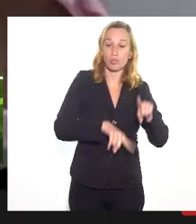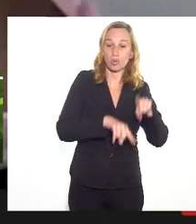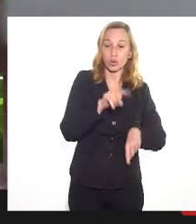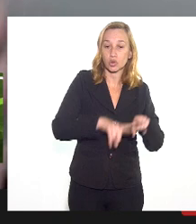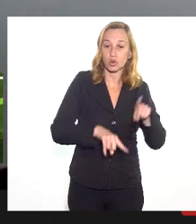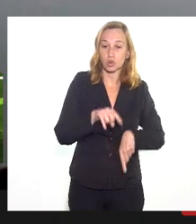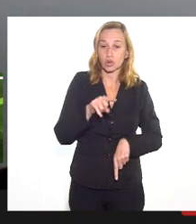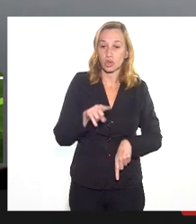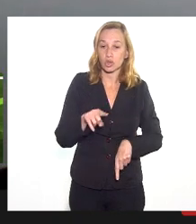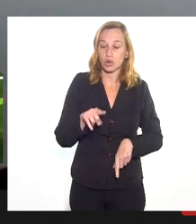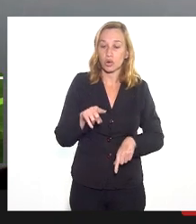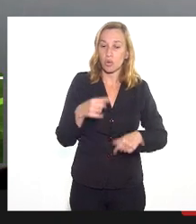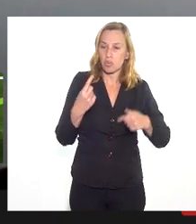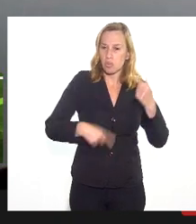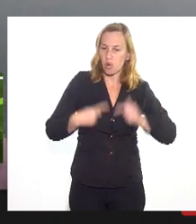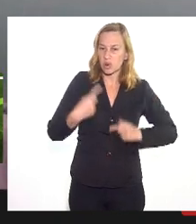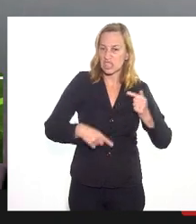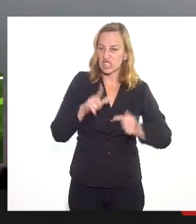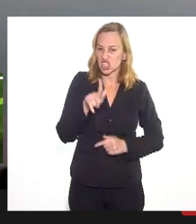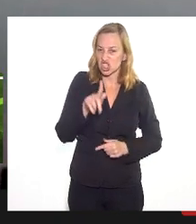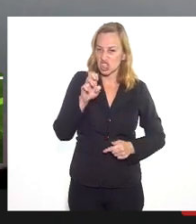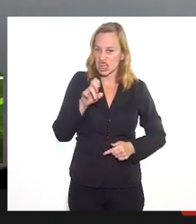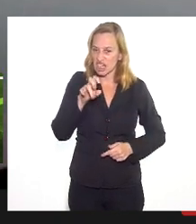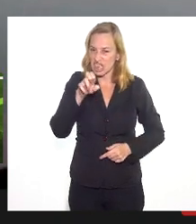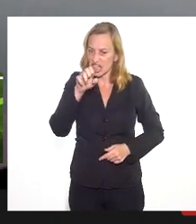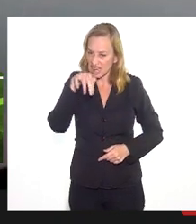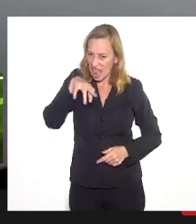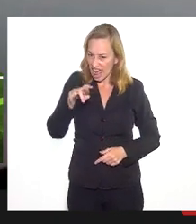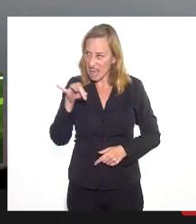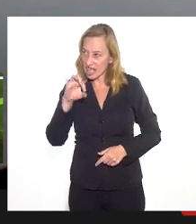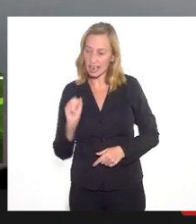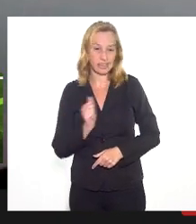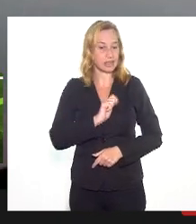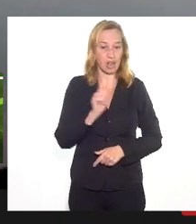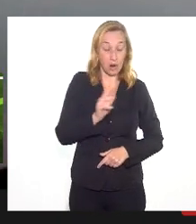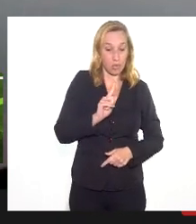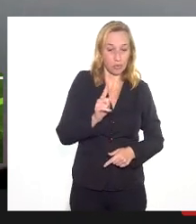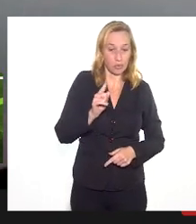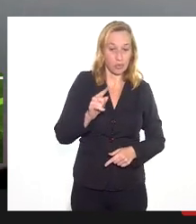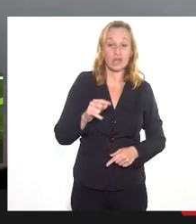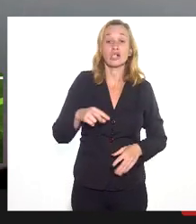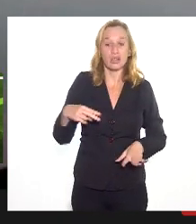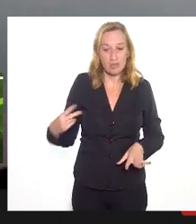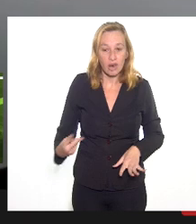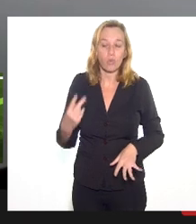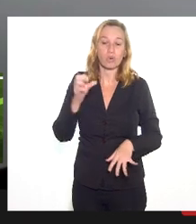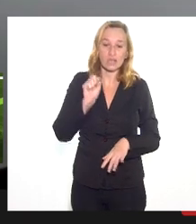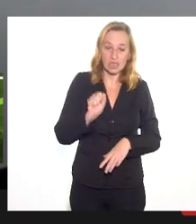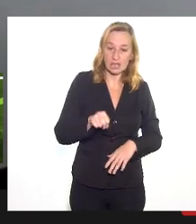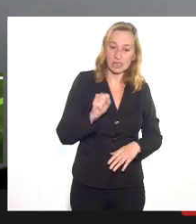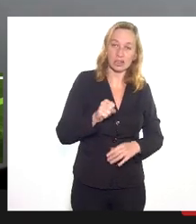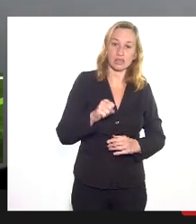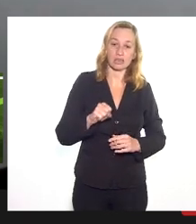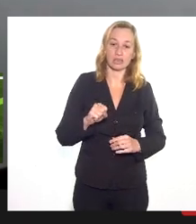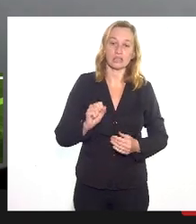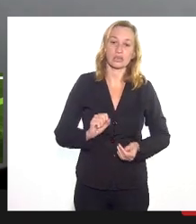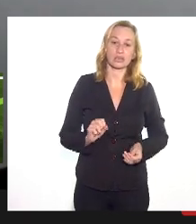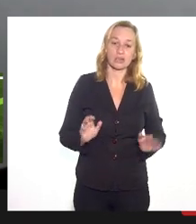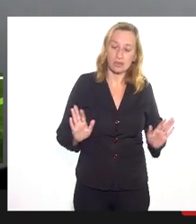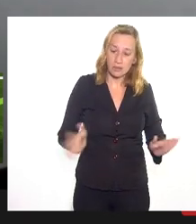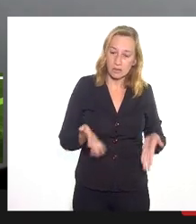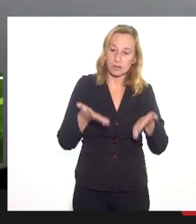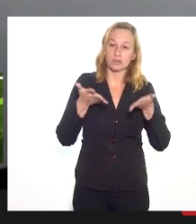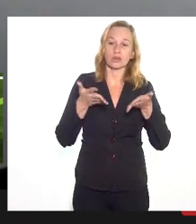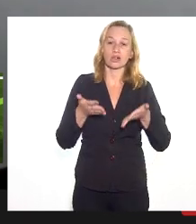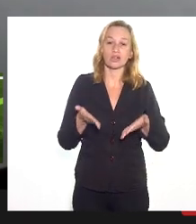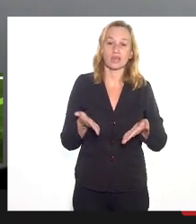política genérica de fomento, entendeu, Alexandre? Mas que pudesse ter linha de créditos específicas para impulsionar, para